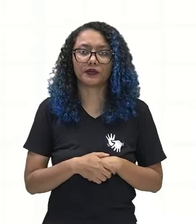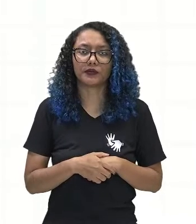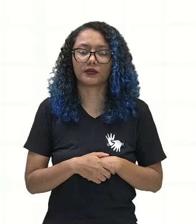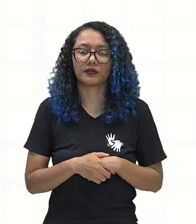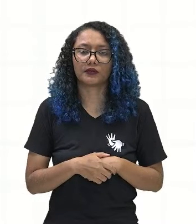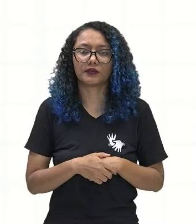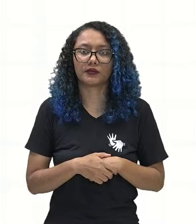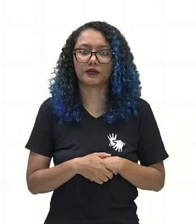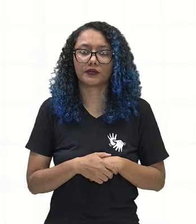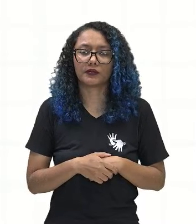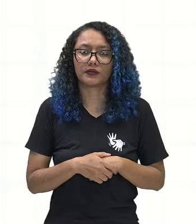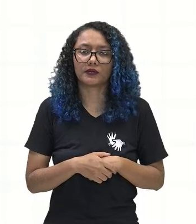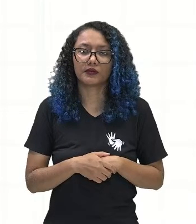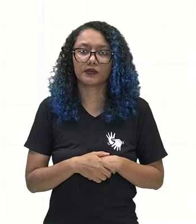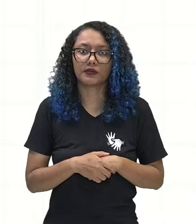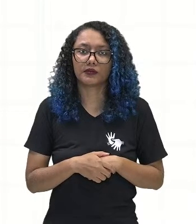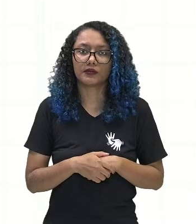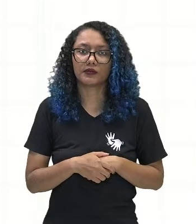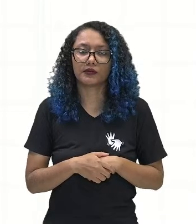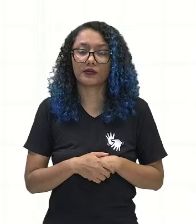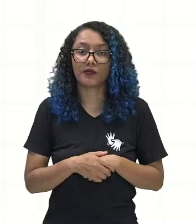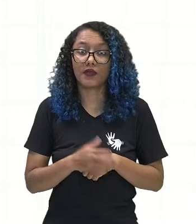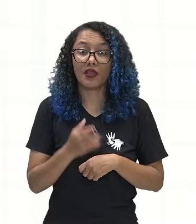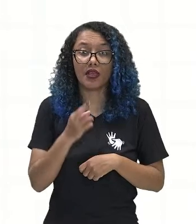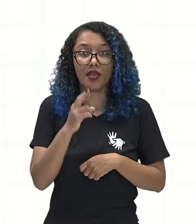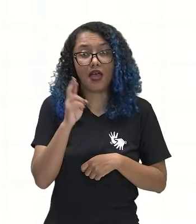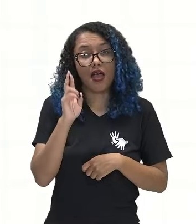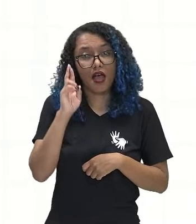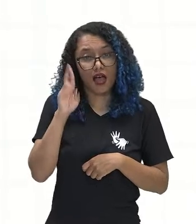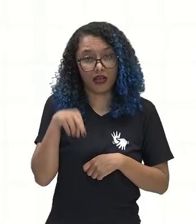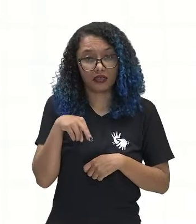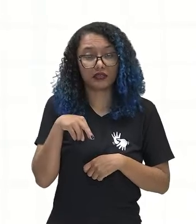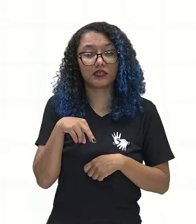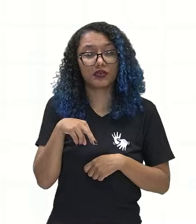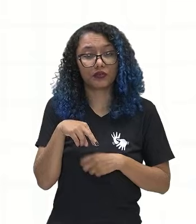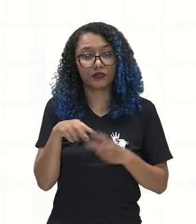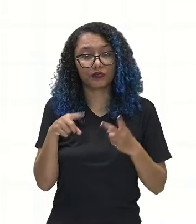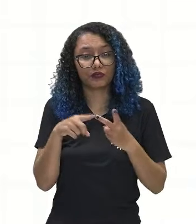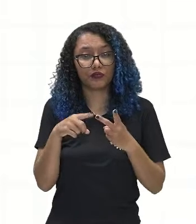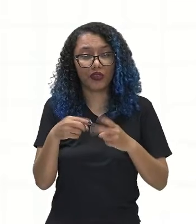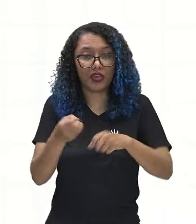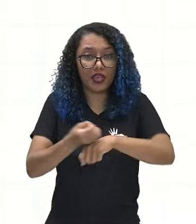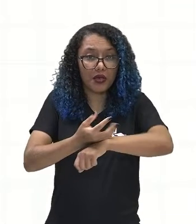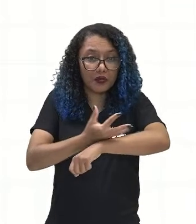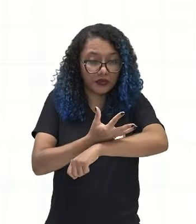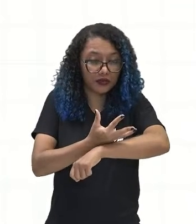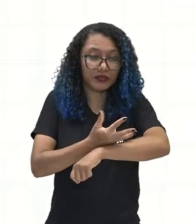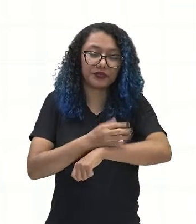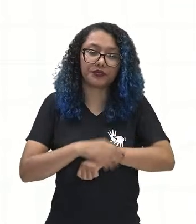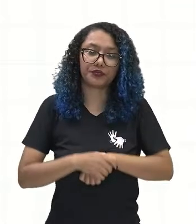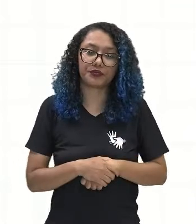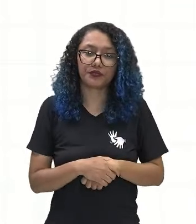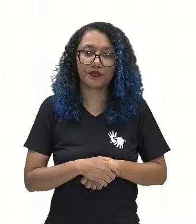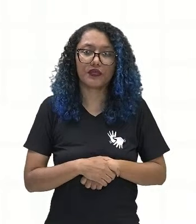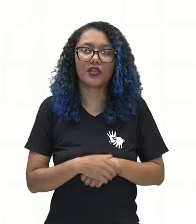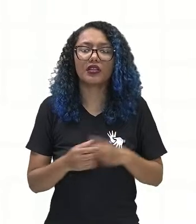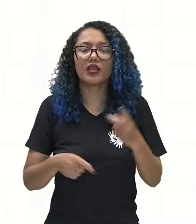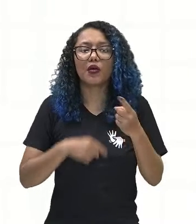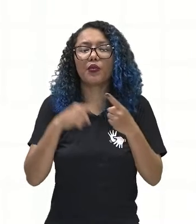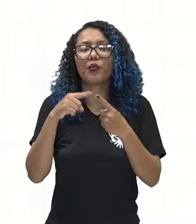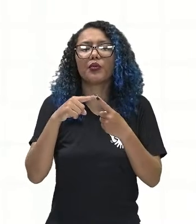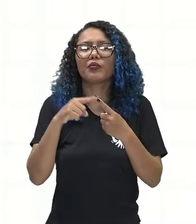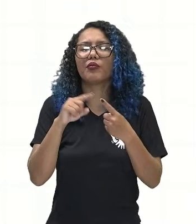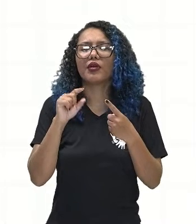aspectos básicos. Quais são eles? A razão e a emoção. Então, no aspecto da razão, no âmbito